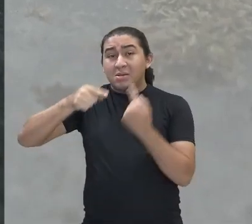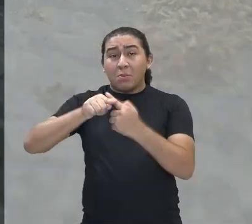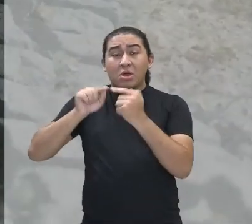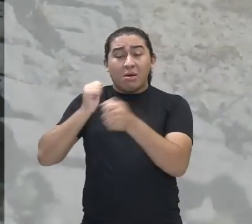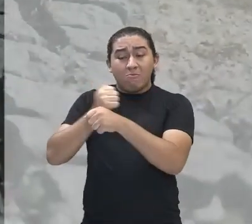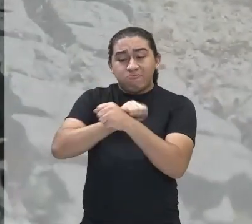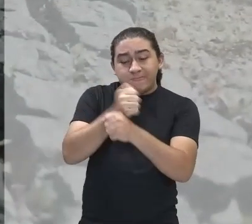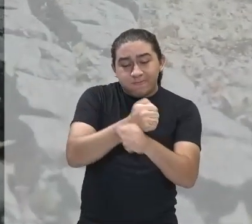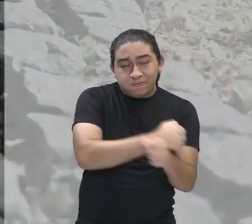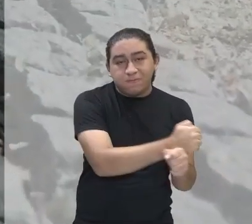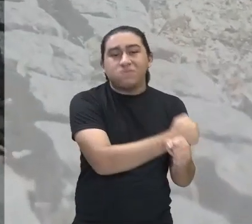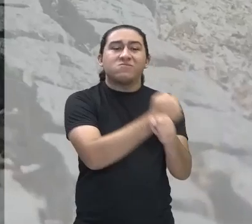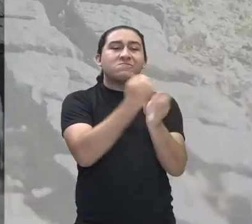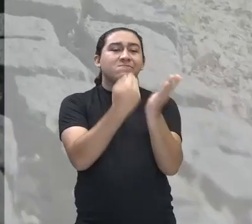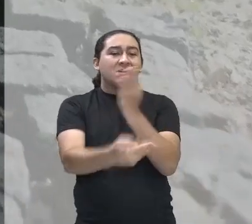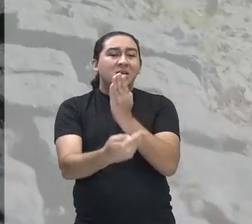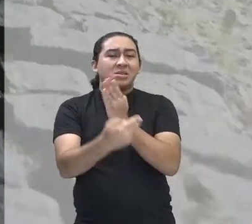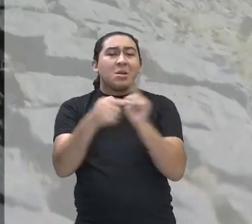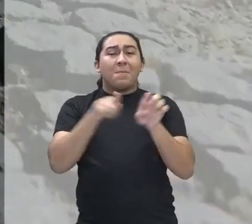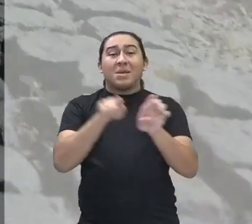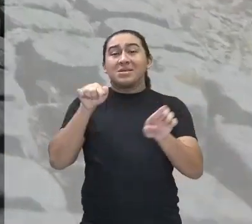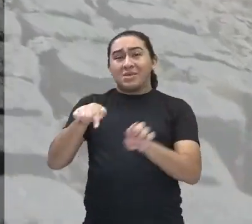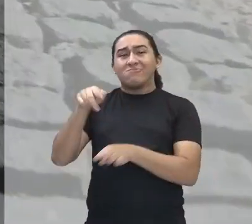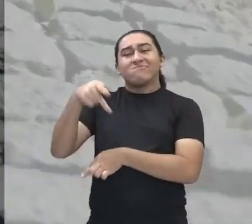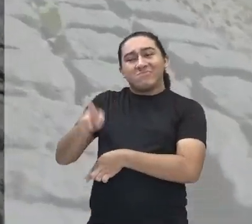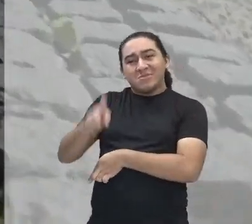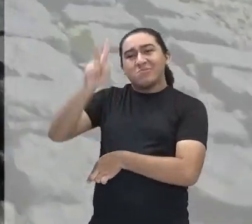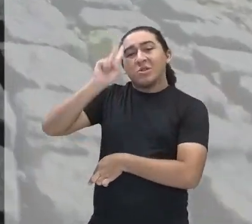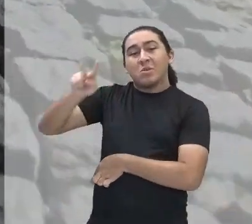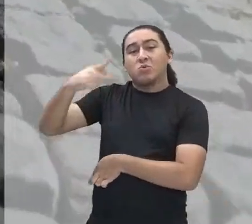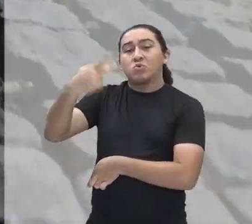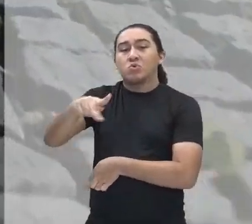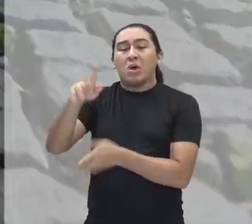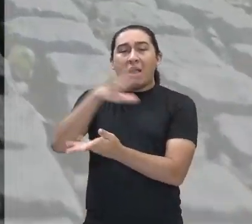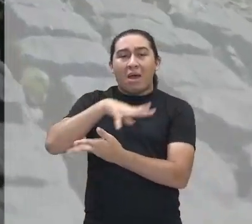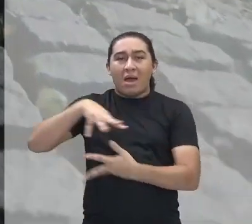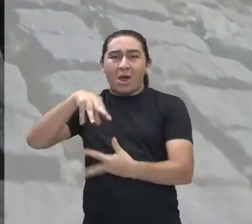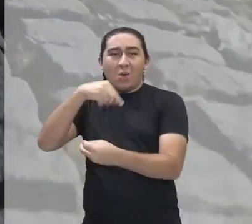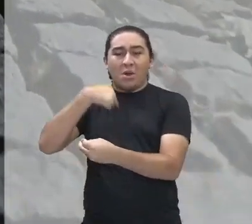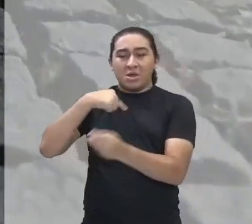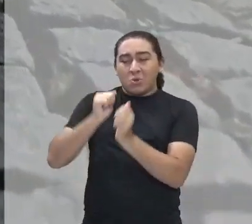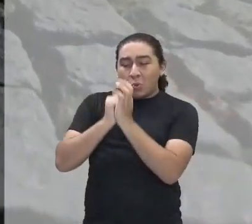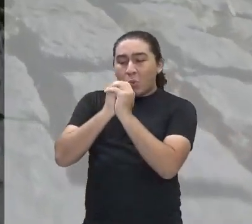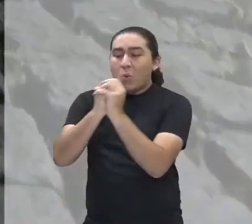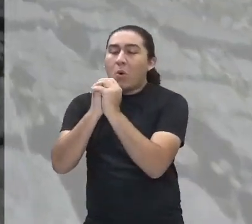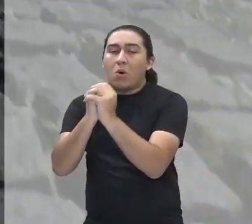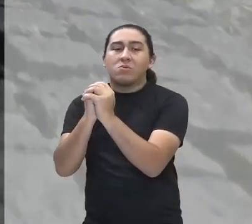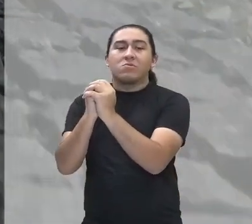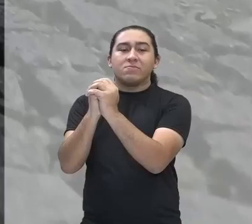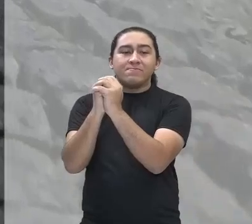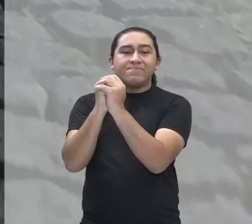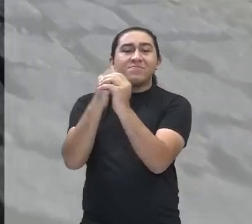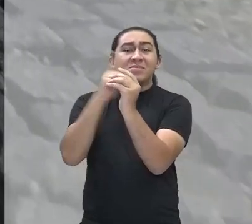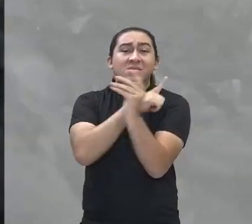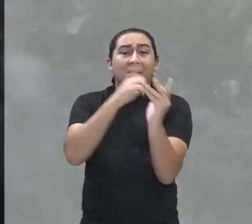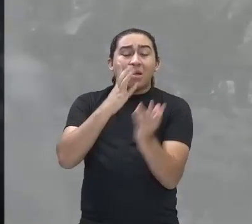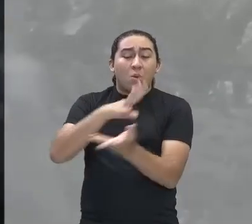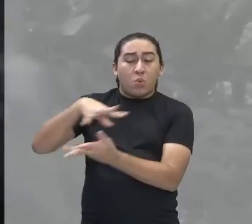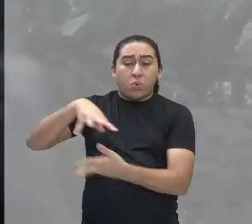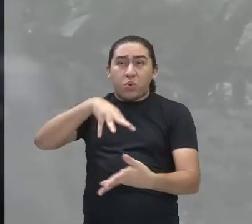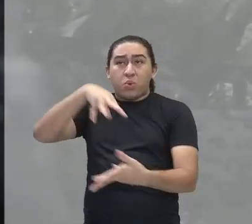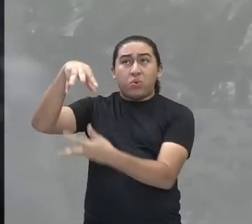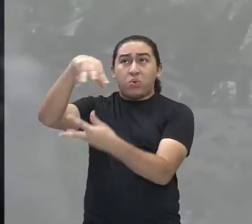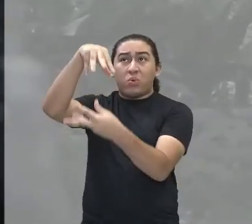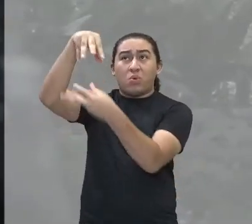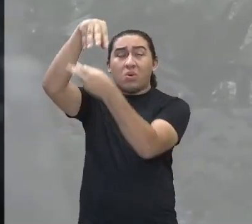passados. E eu não te esqueço mais, alma da minha prece, que voaste para os mundos encantados. Eu